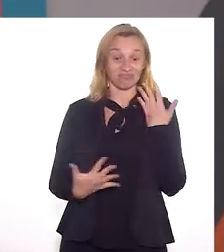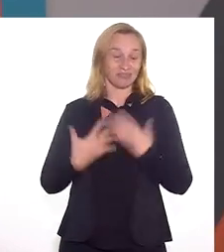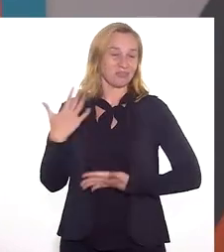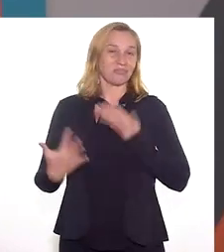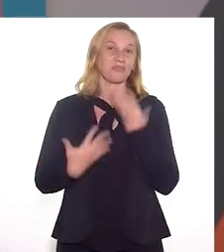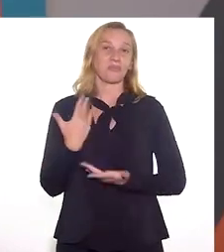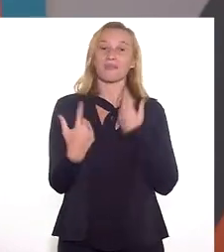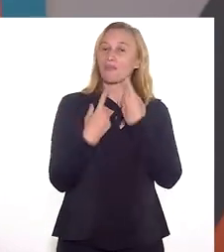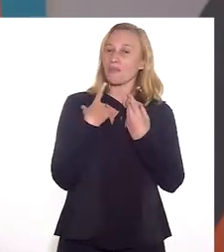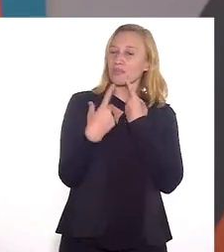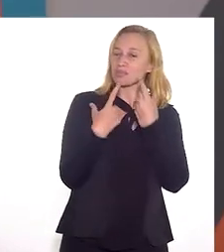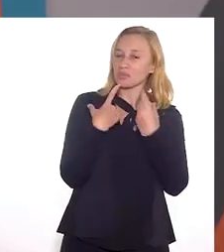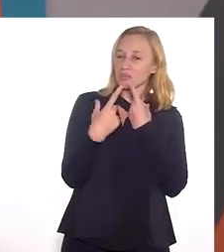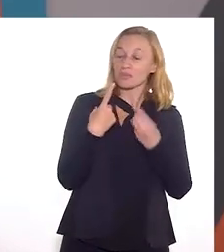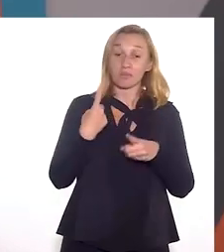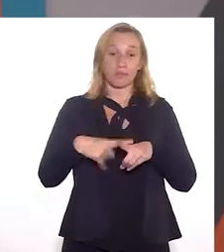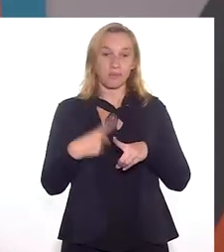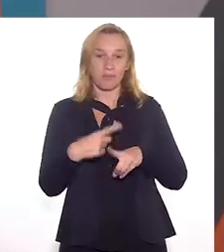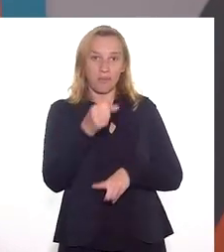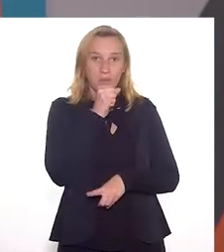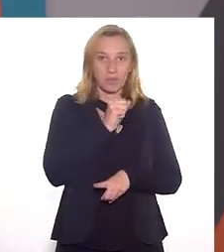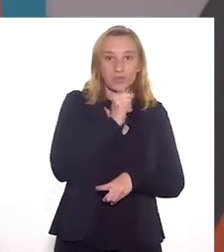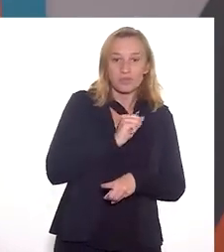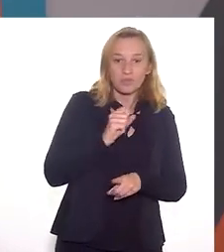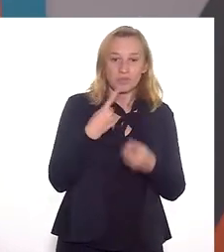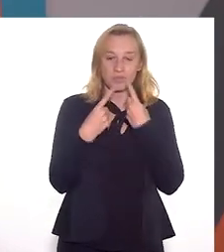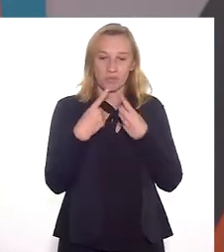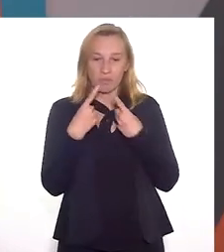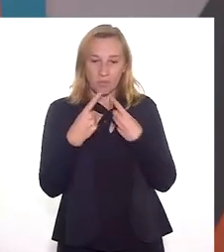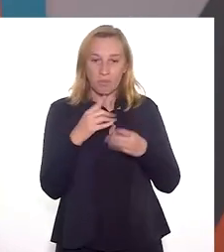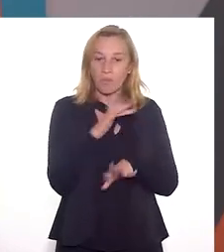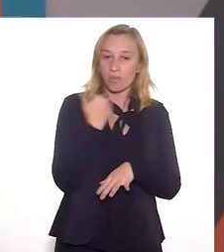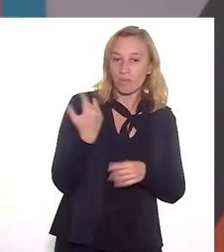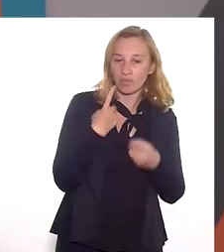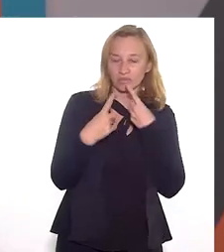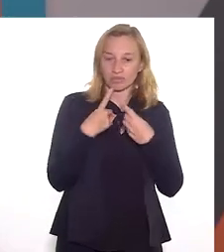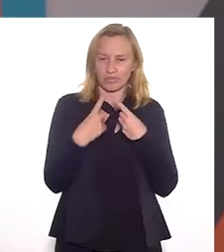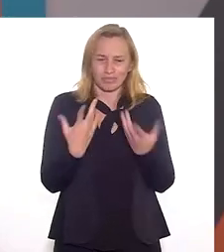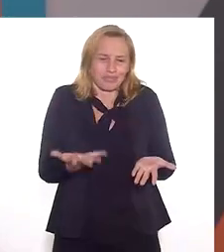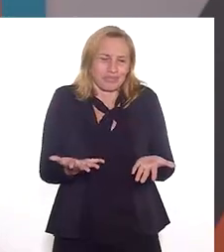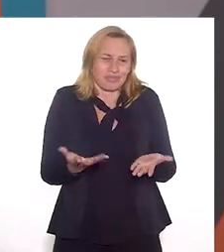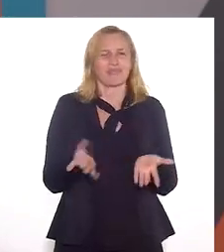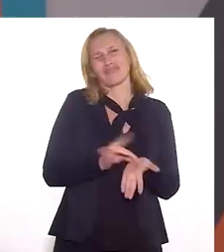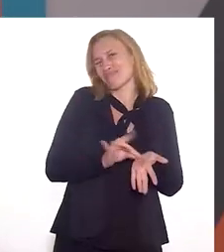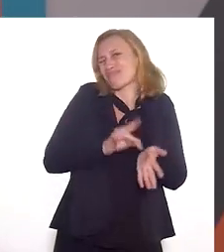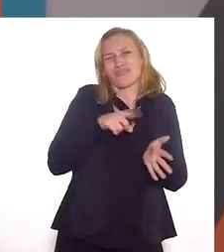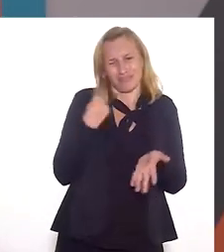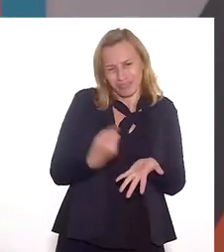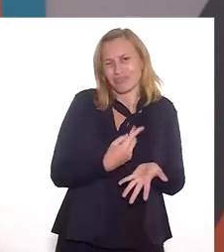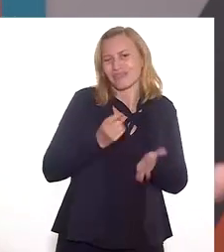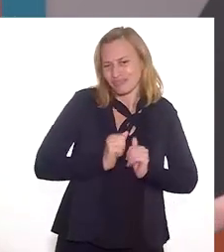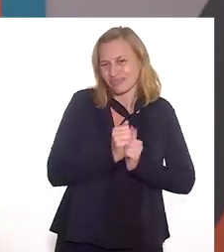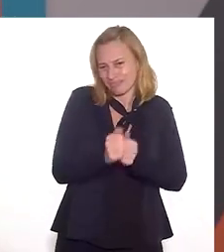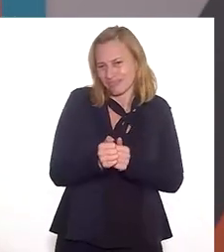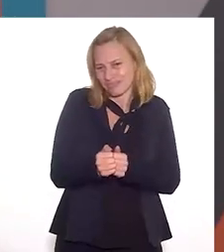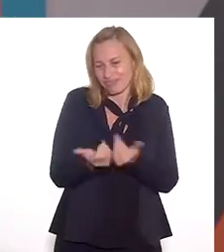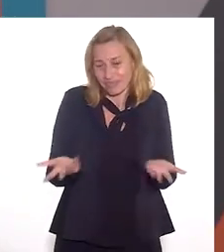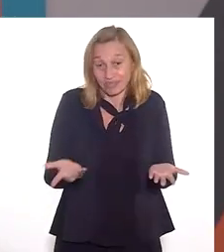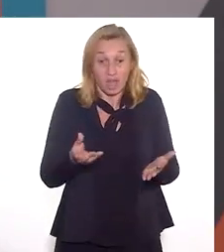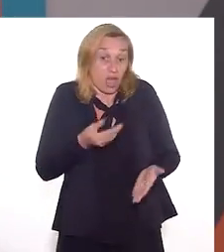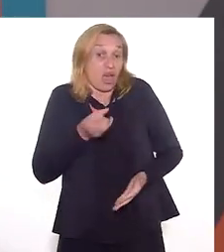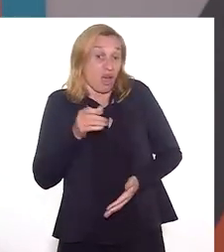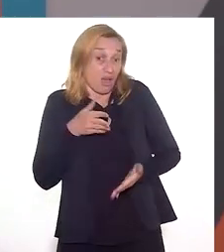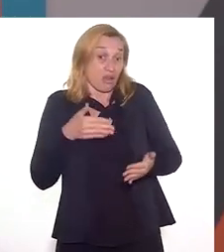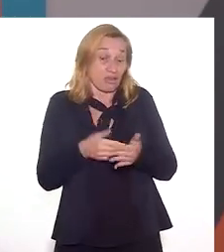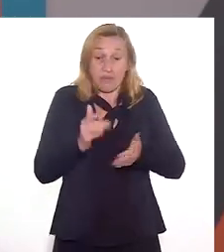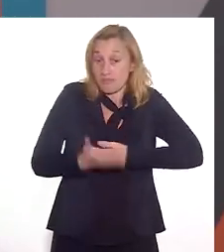pessoas sentarem com alegria e debater, porque a velhice discutida, a morte discutida, que horror dizer assim, mas é verdade, todos nós